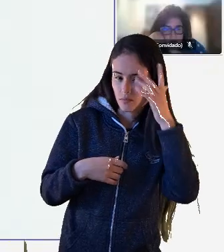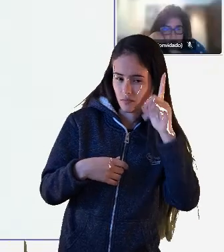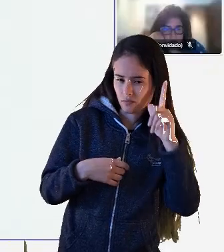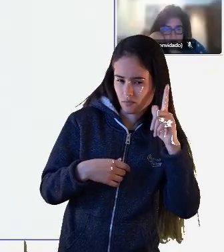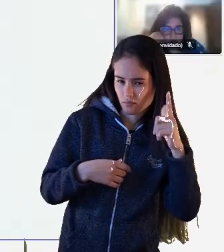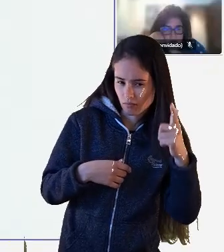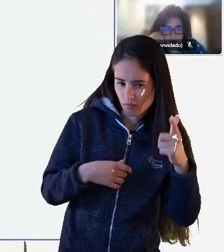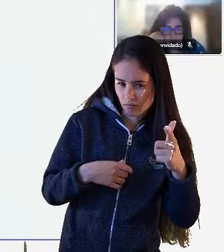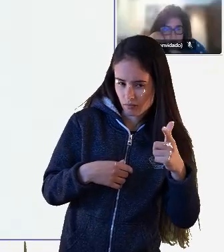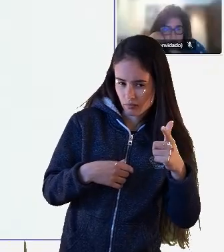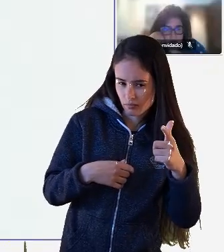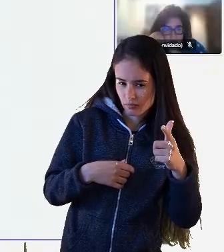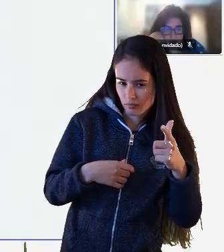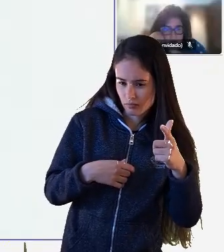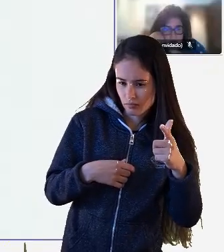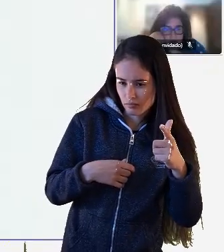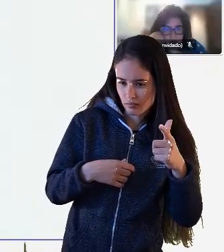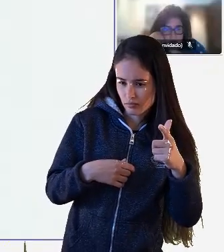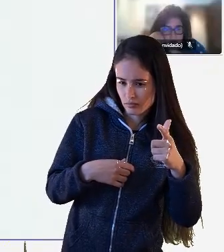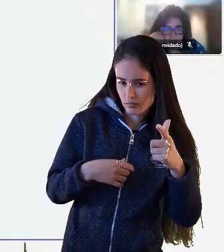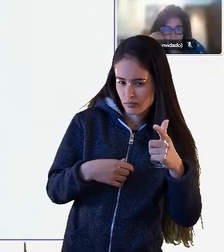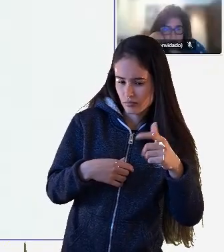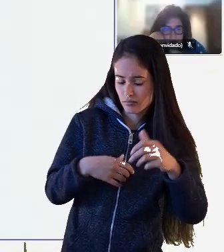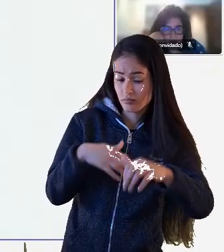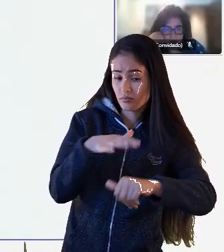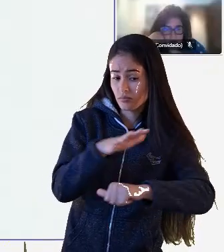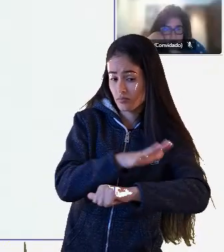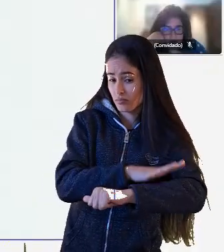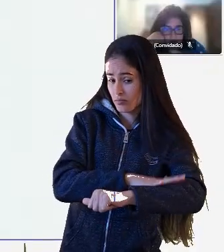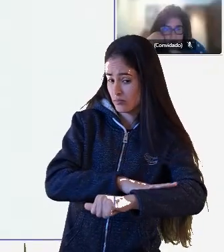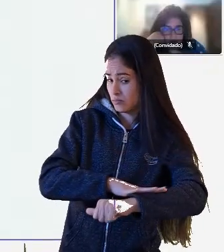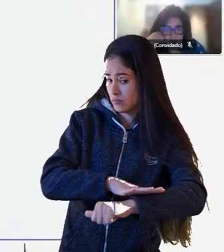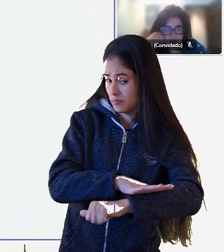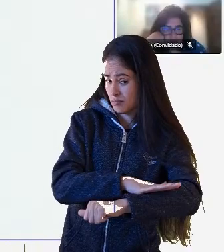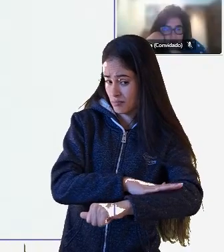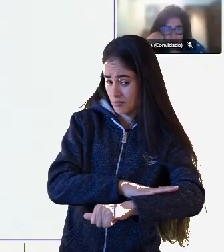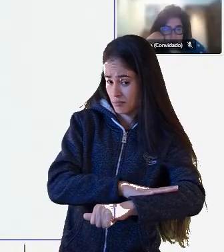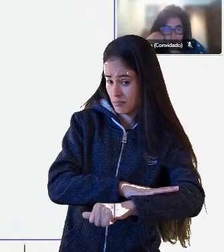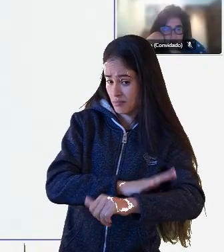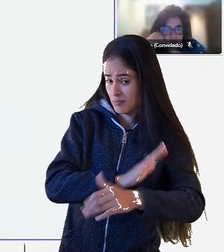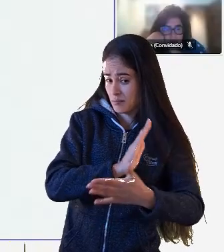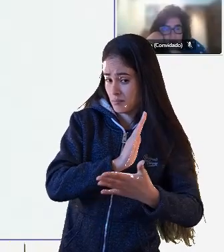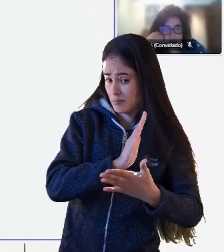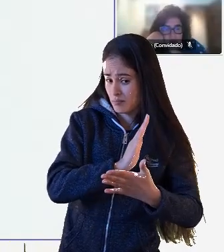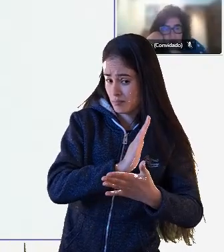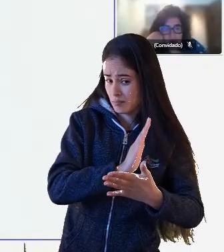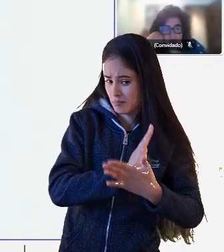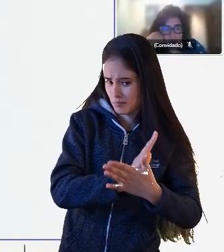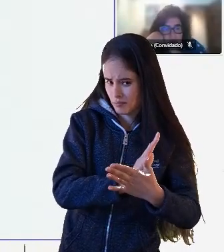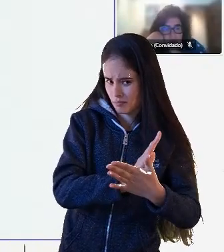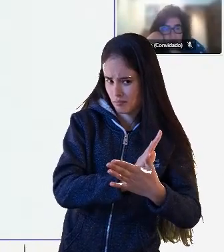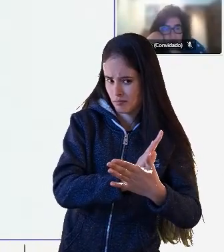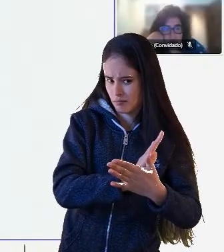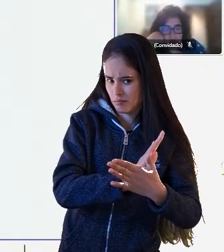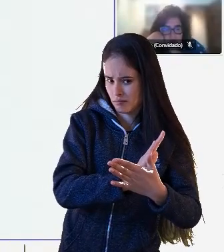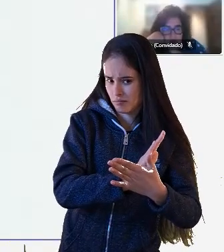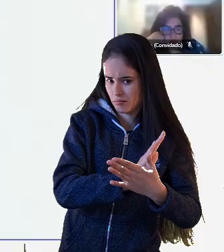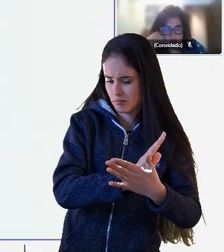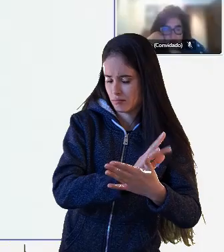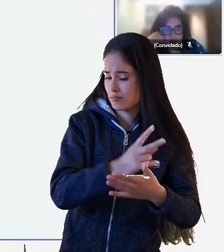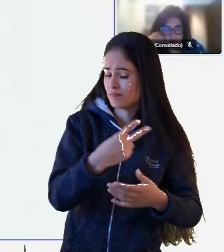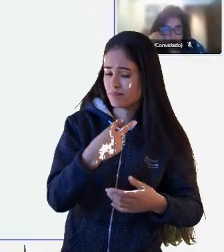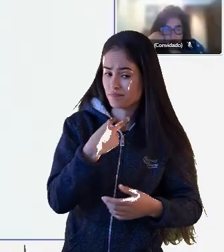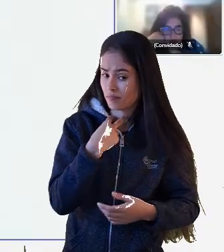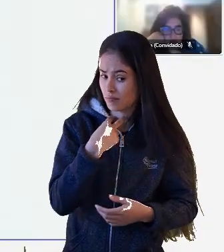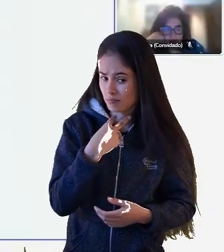invalidar, questionando privilégios, acolhendo o incômodo como parte necessária do processo. Relatos de racismo ignorado